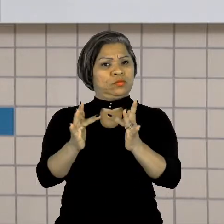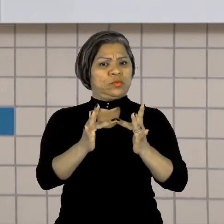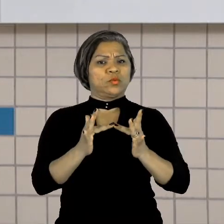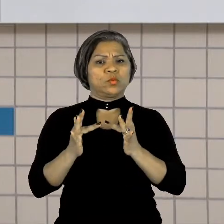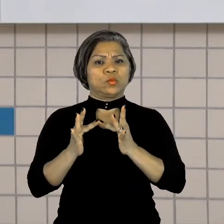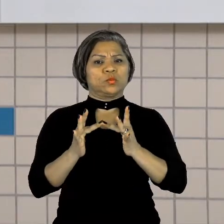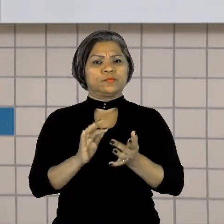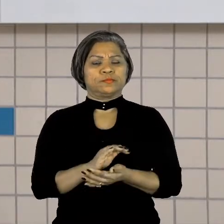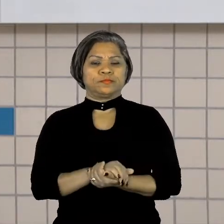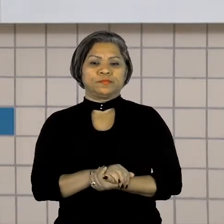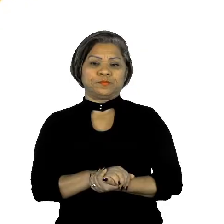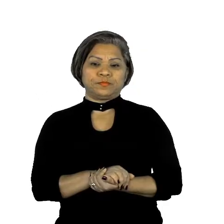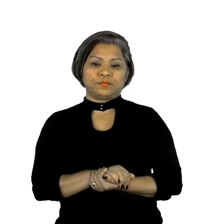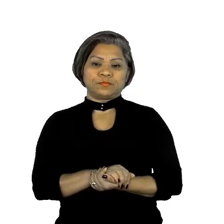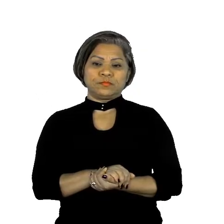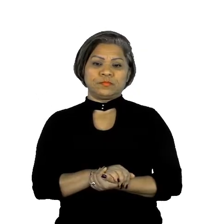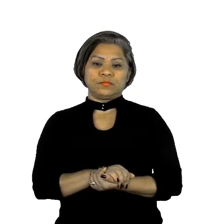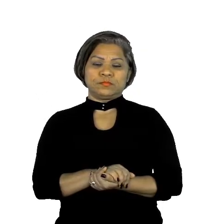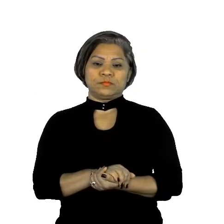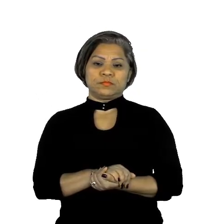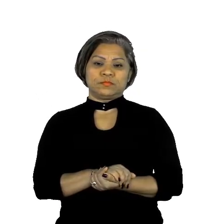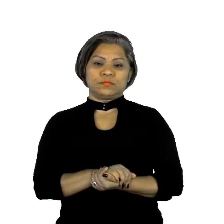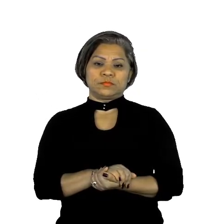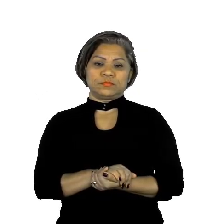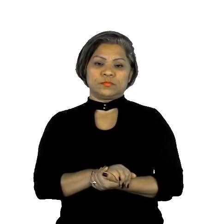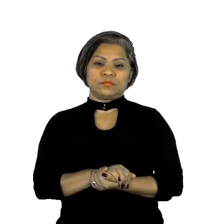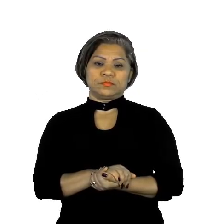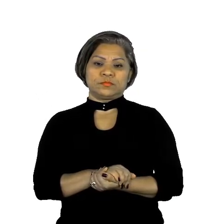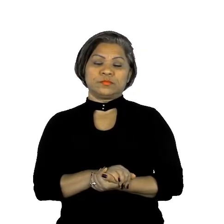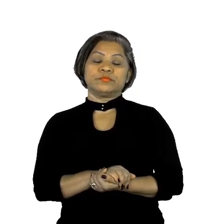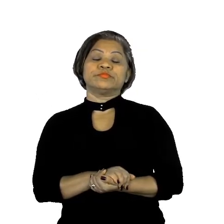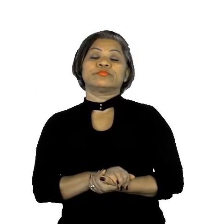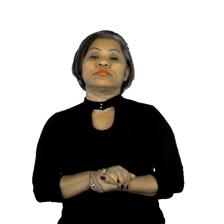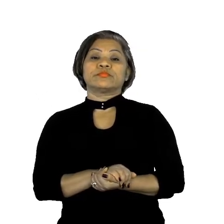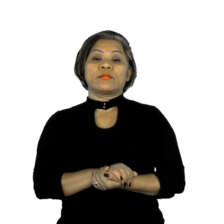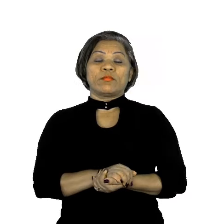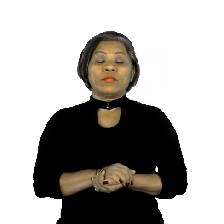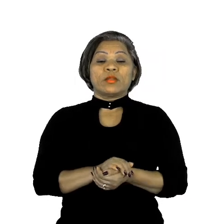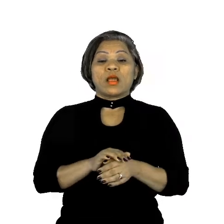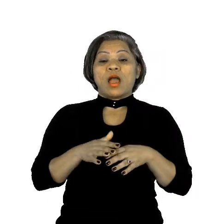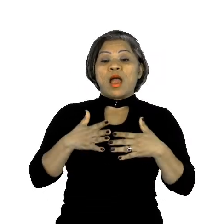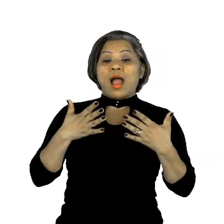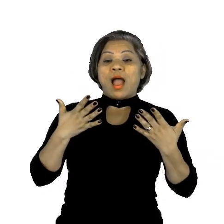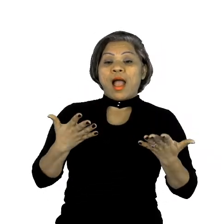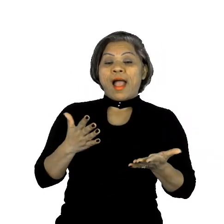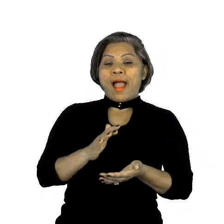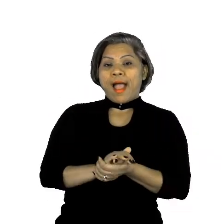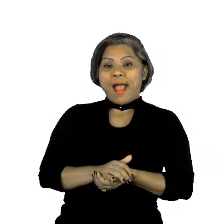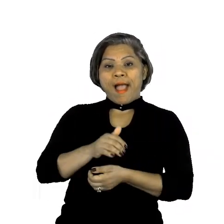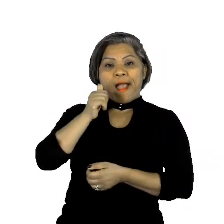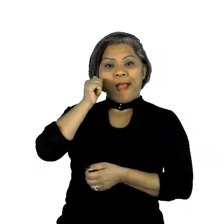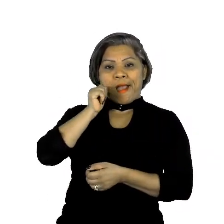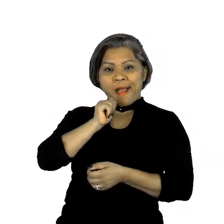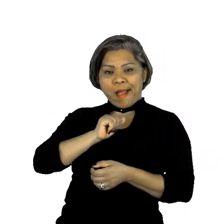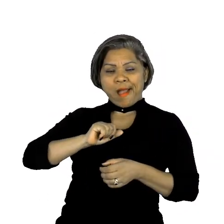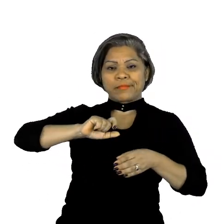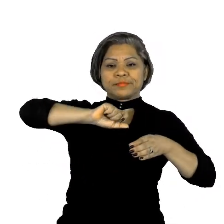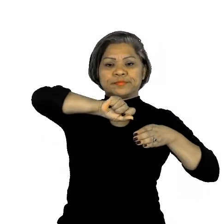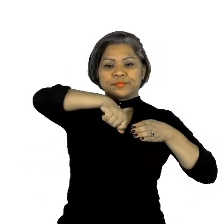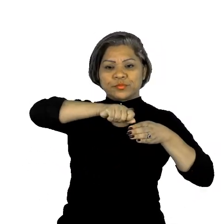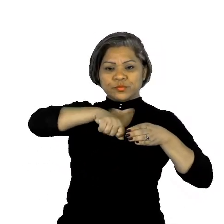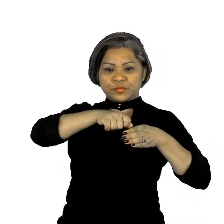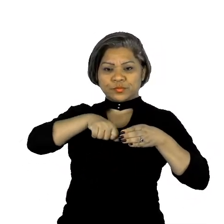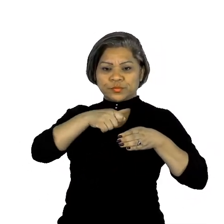Aí tem outro trecho. Abre aspas, a cozinheira Rivanara Bernardes, fechou aspas.